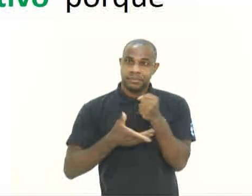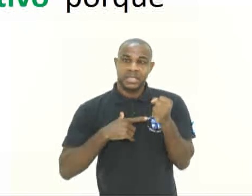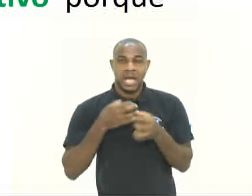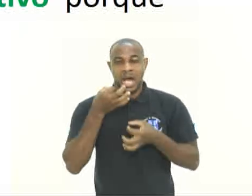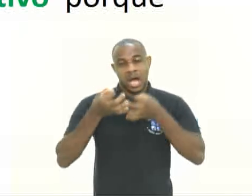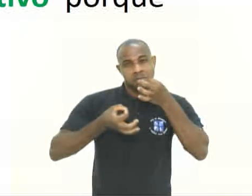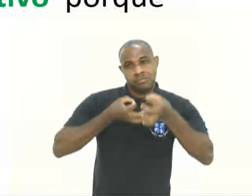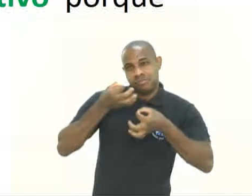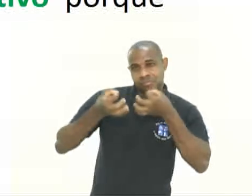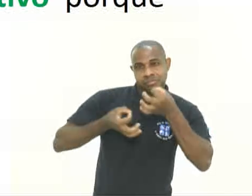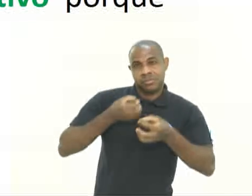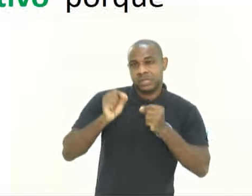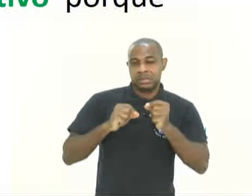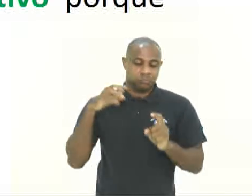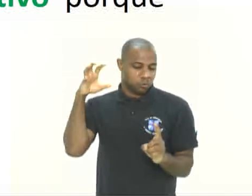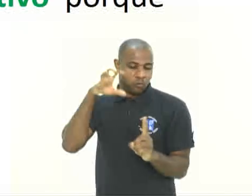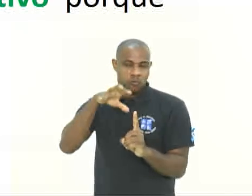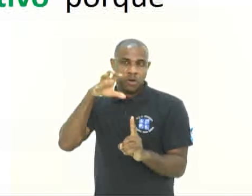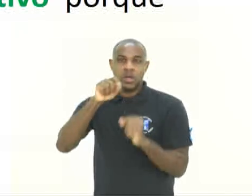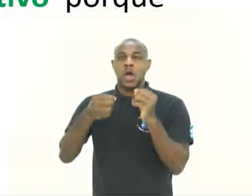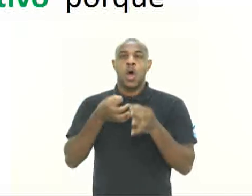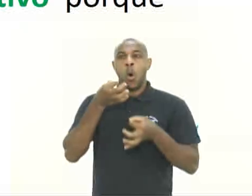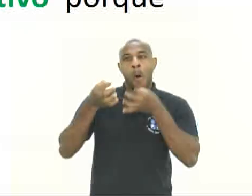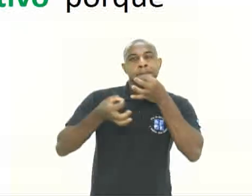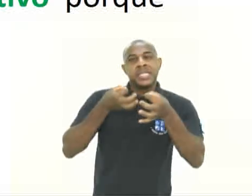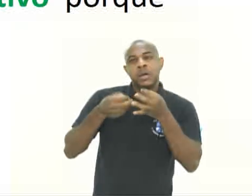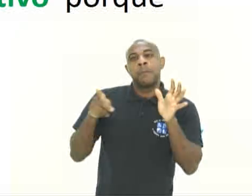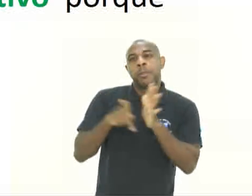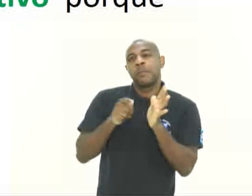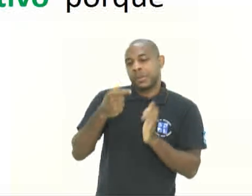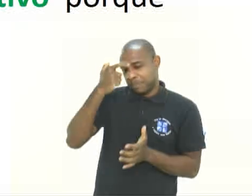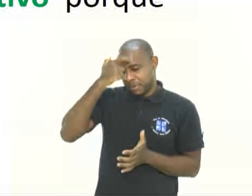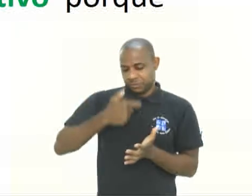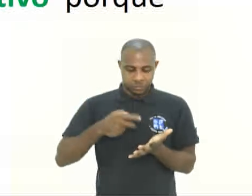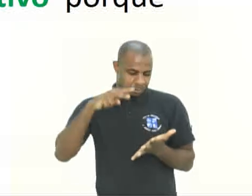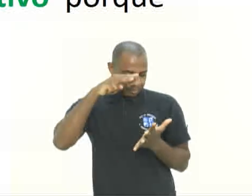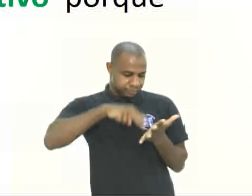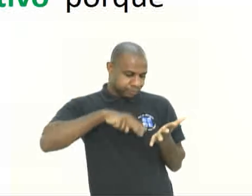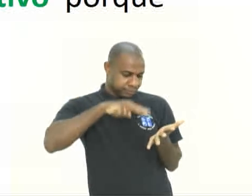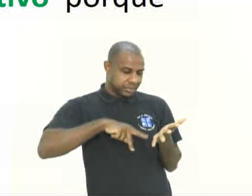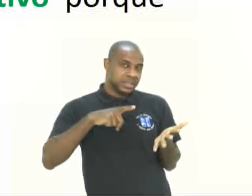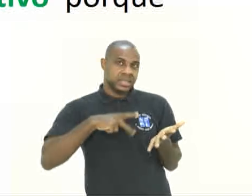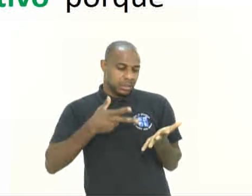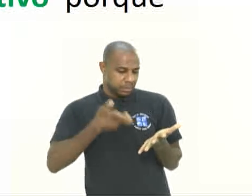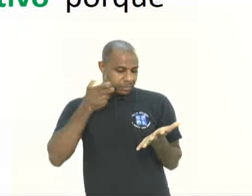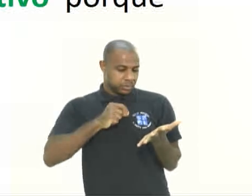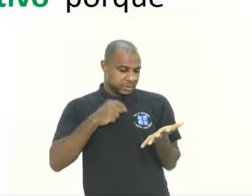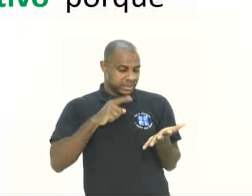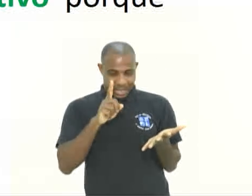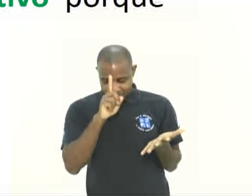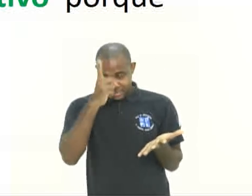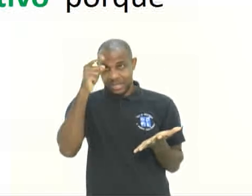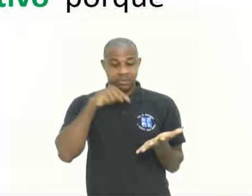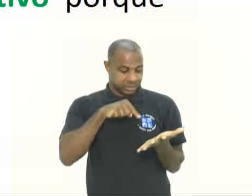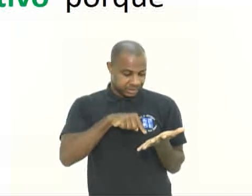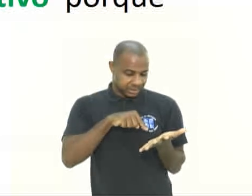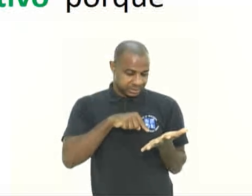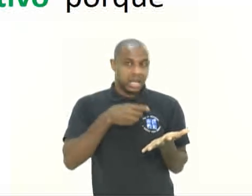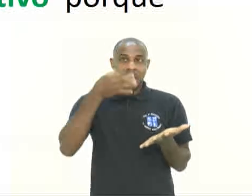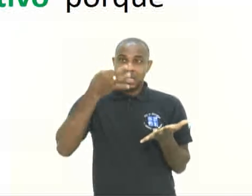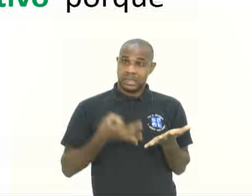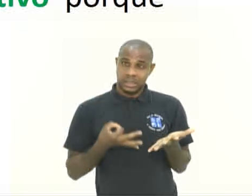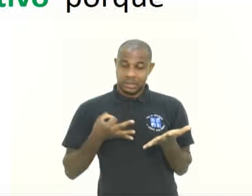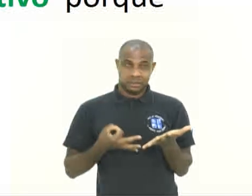argumentos a fim de influenciar a opinião do leitor, tentando convencê-lo de que a ideia defendida está